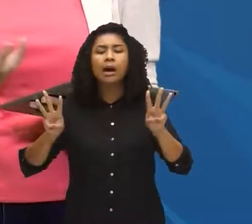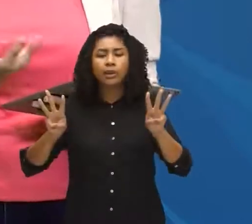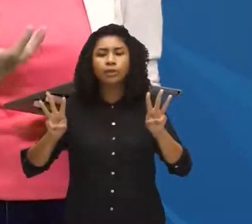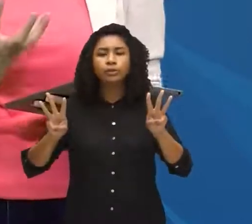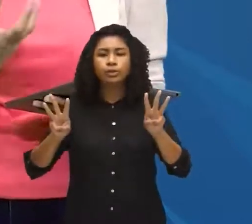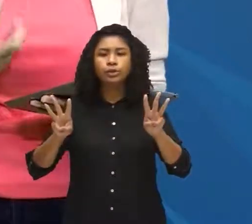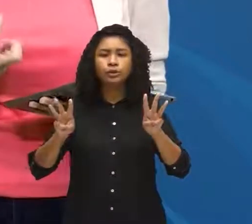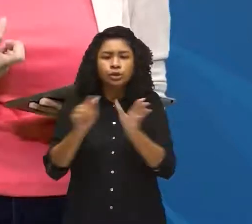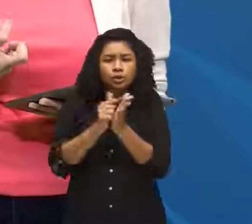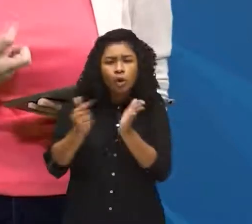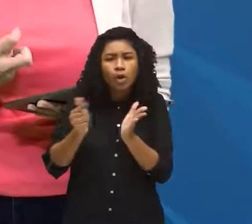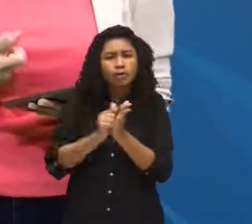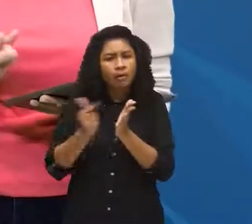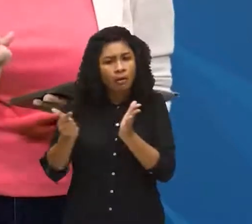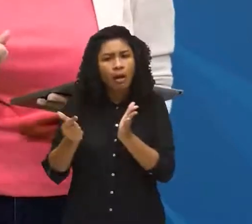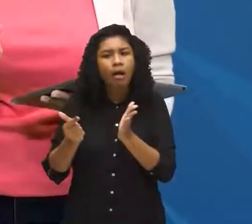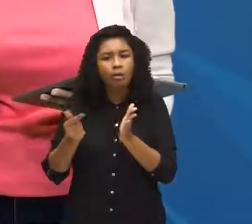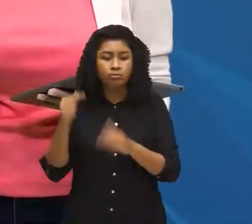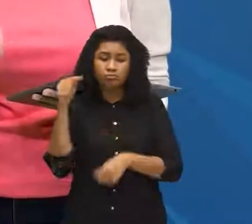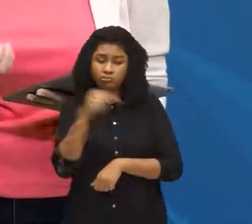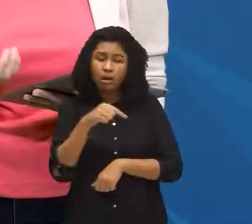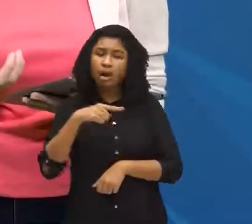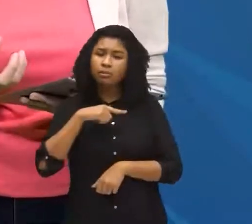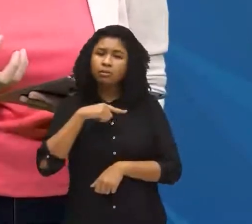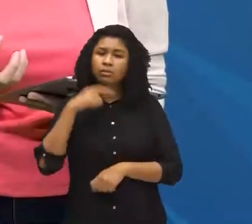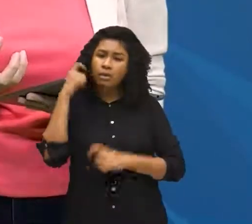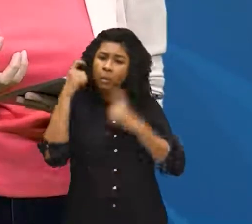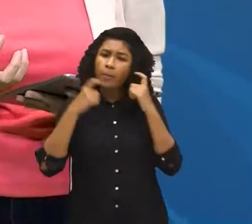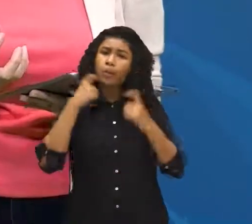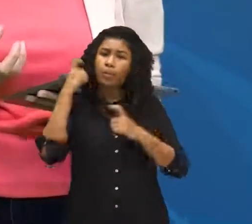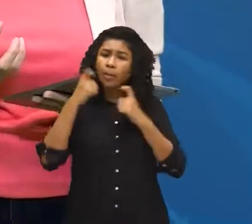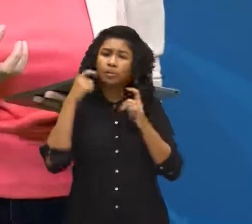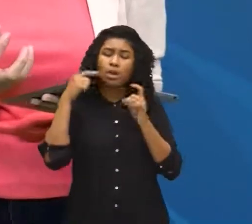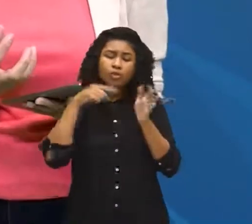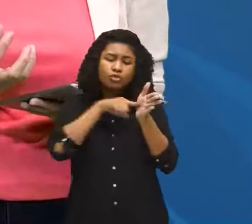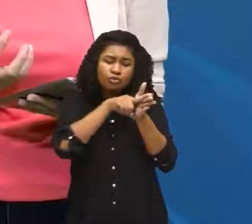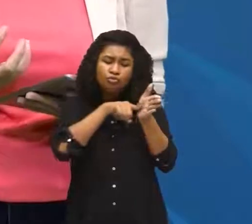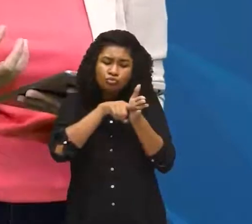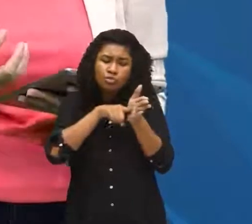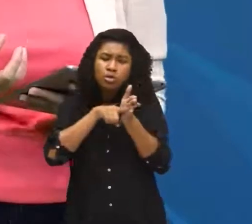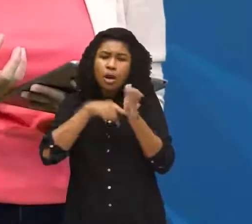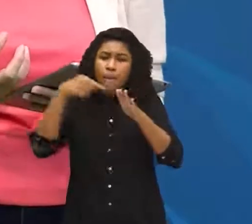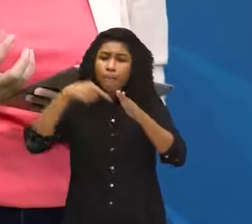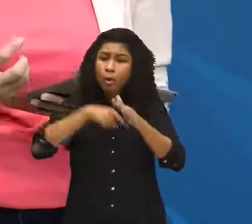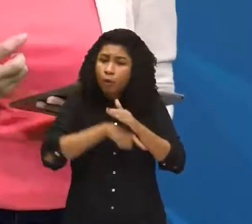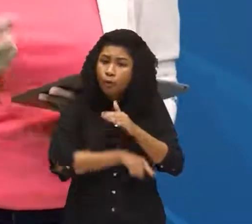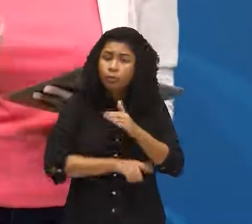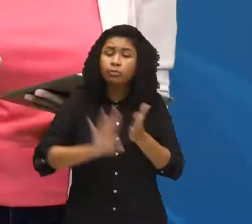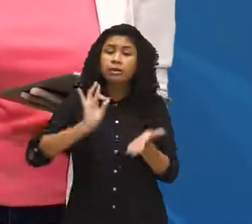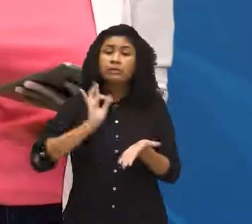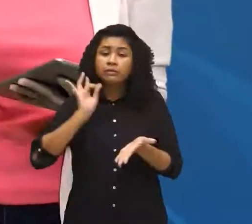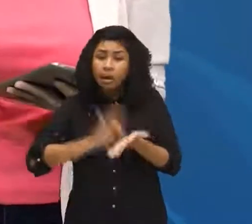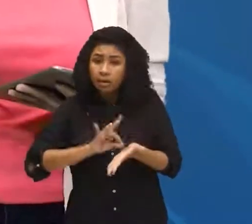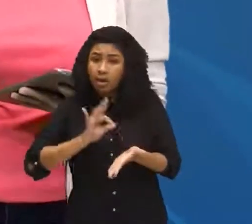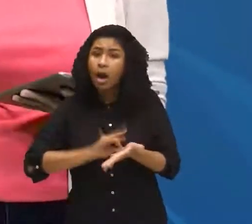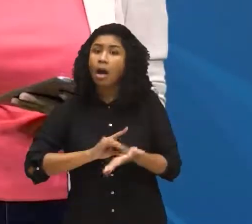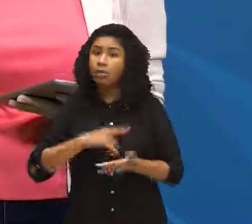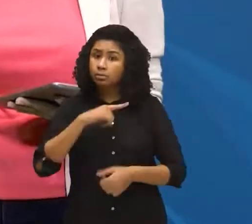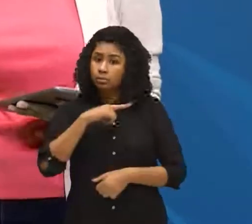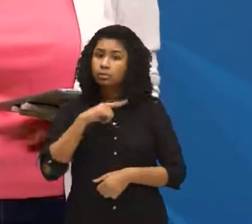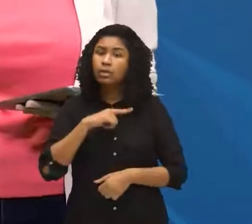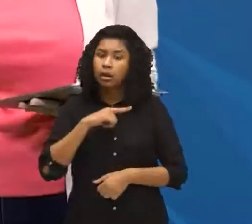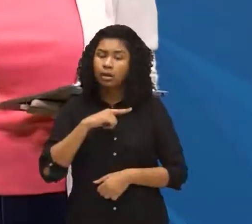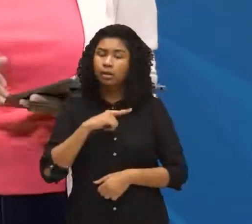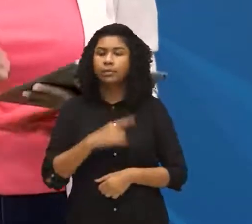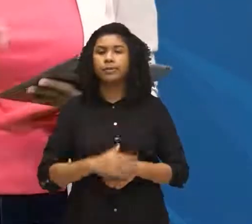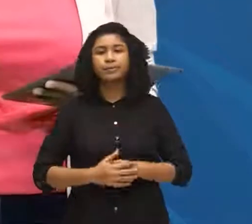essa preocupação em fazer uma investigação maior quanto à veracidade das informações antes de